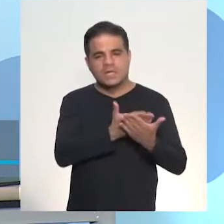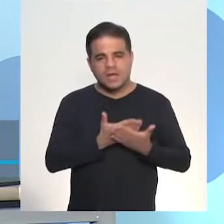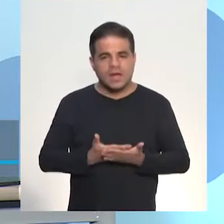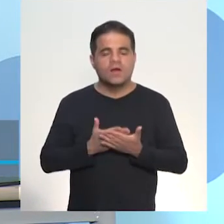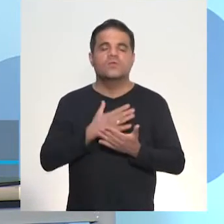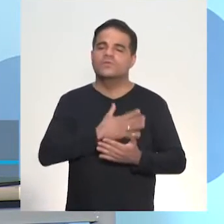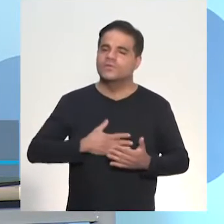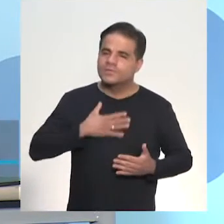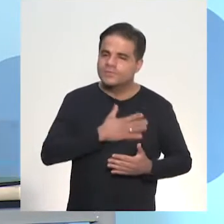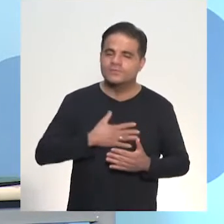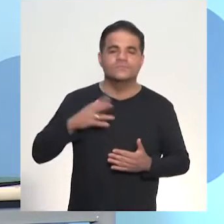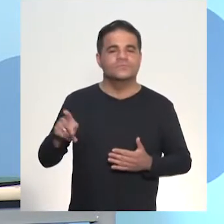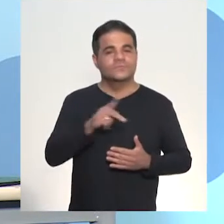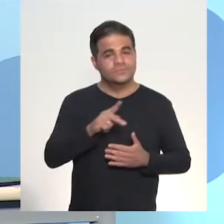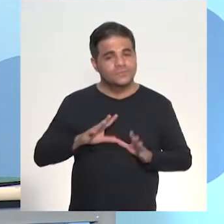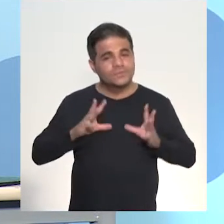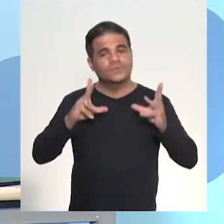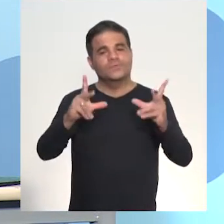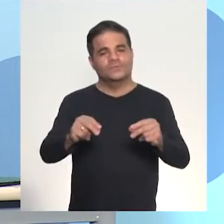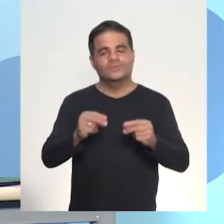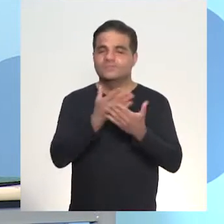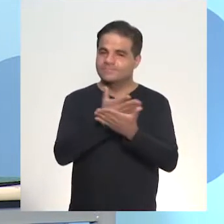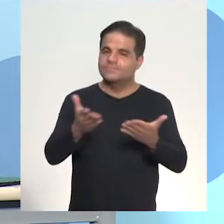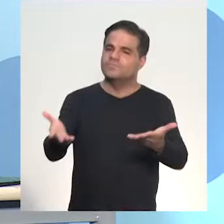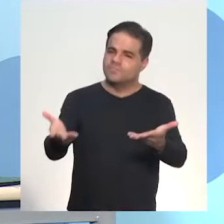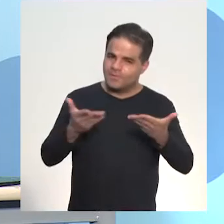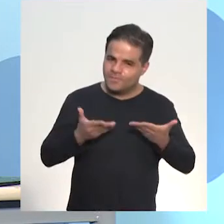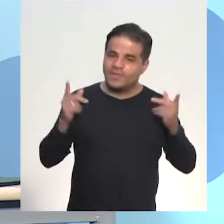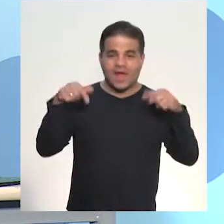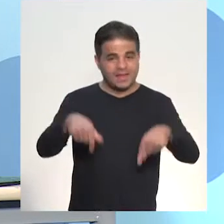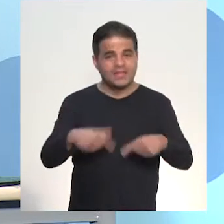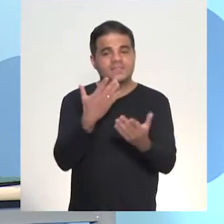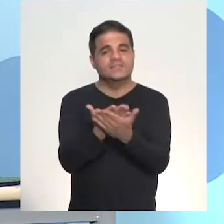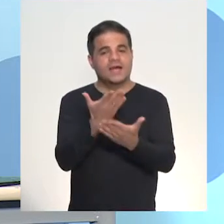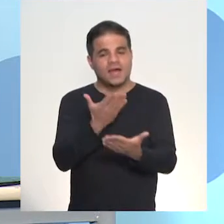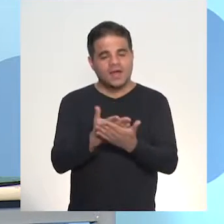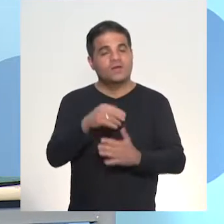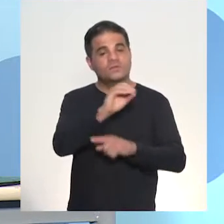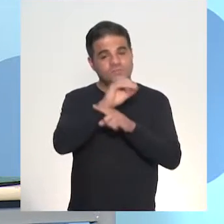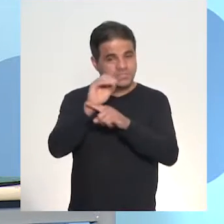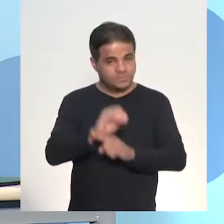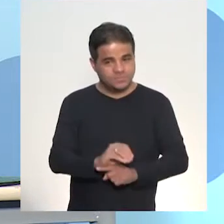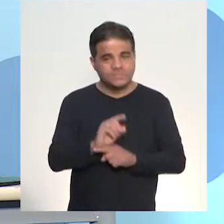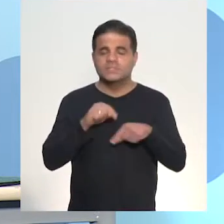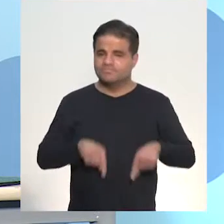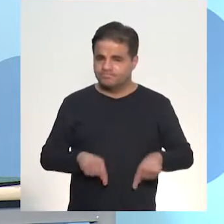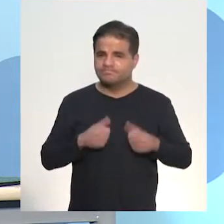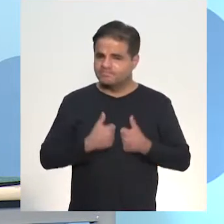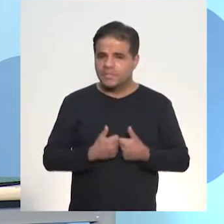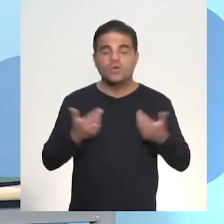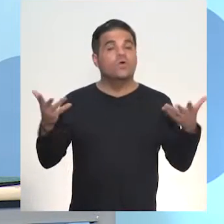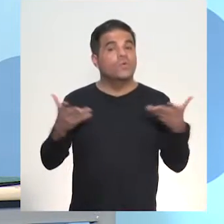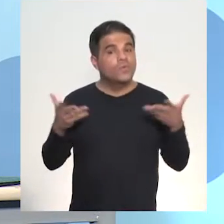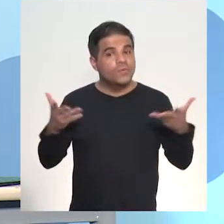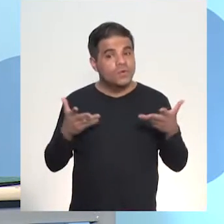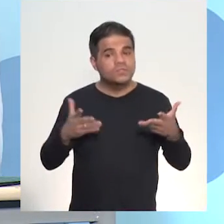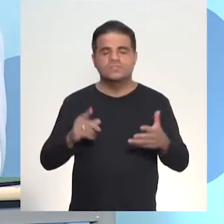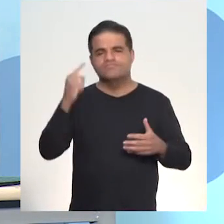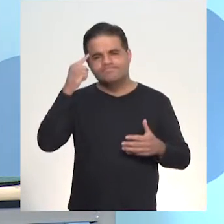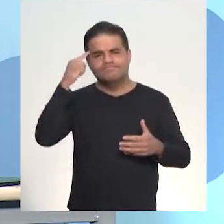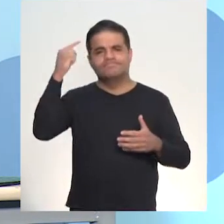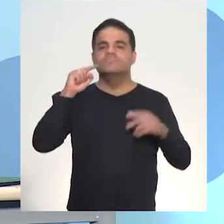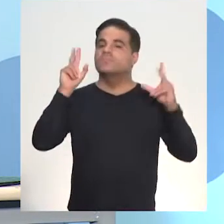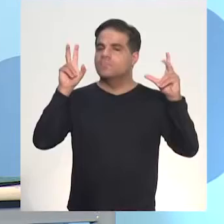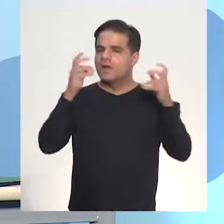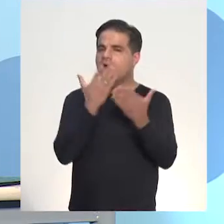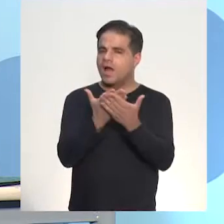nossos queridos colegas professores são sempre muito bem-vindos aqui nas aulas do Centro de Mídias. Hoje a gente vai ter uma aula aí